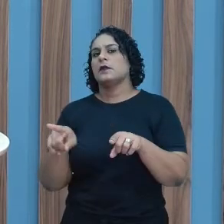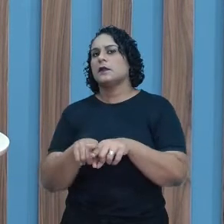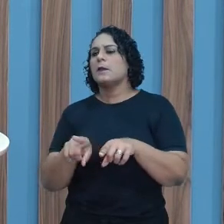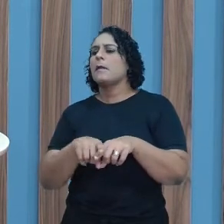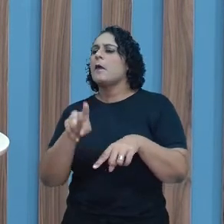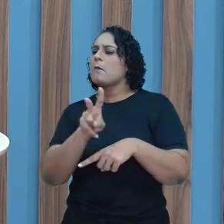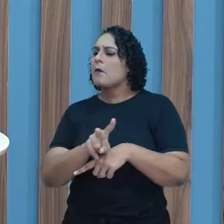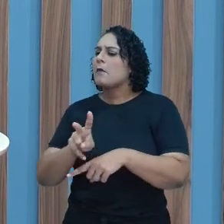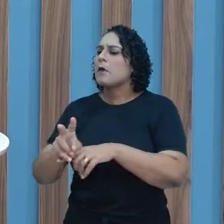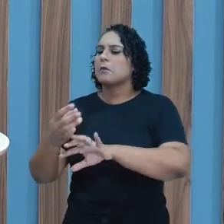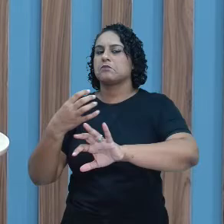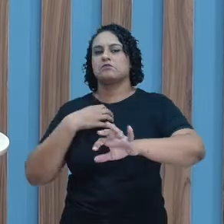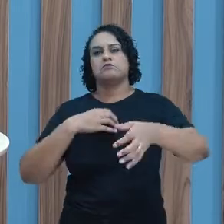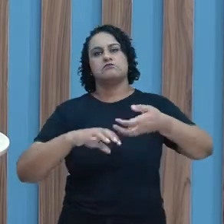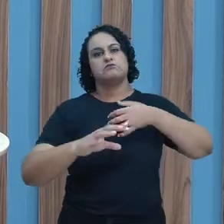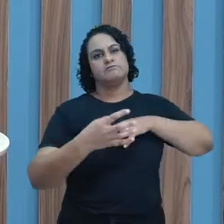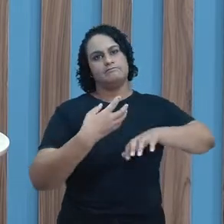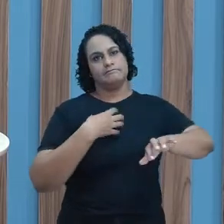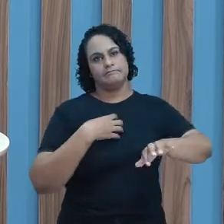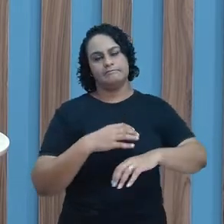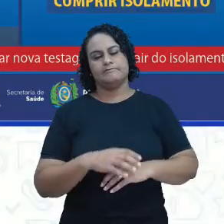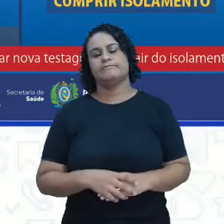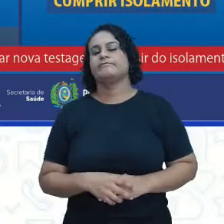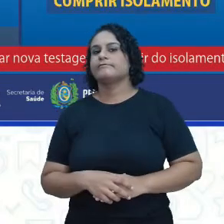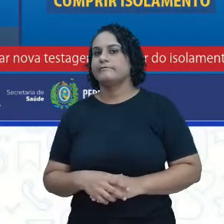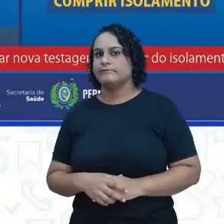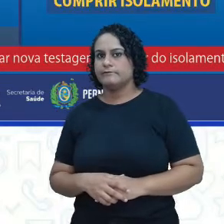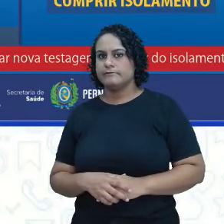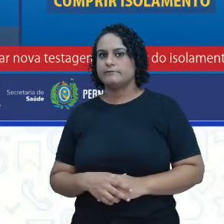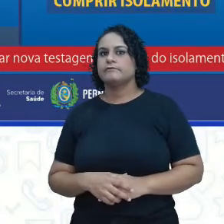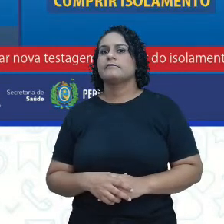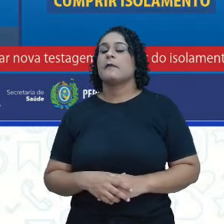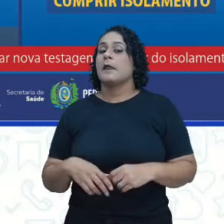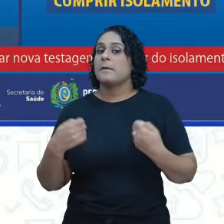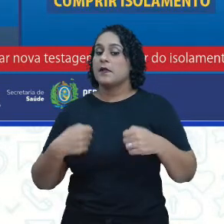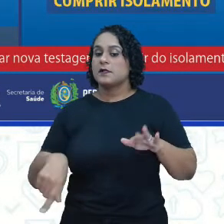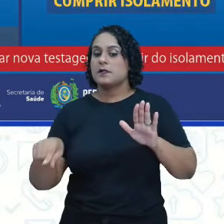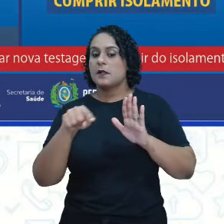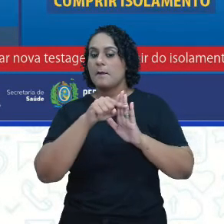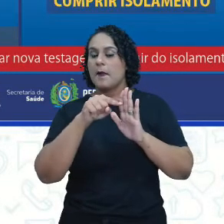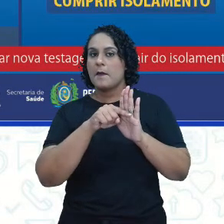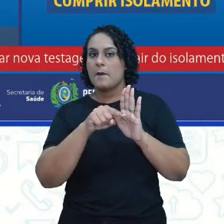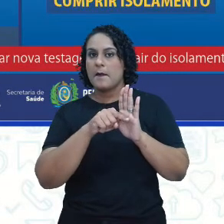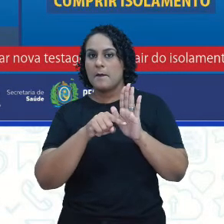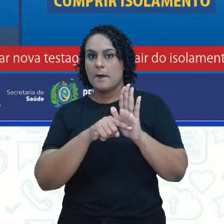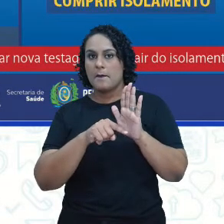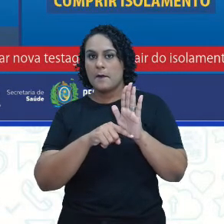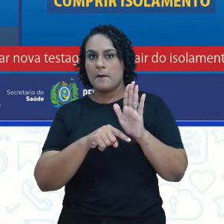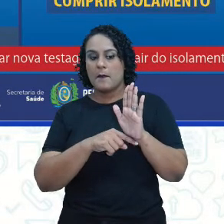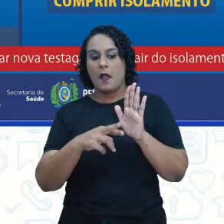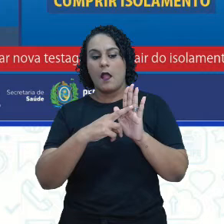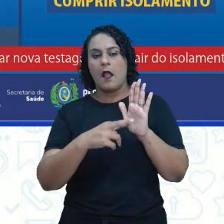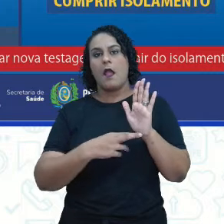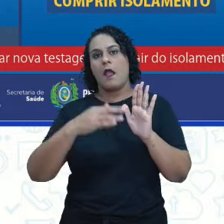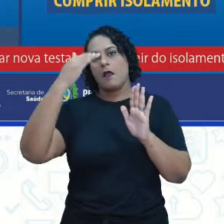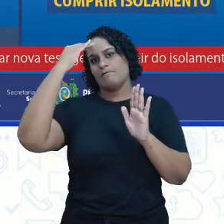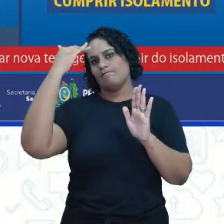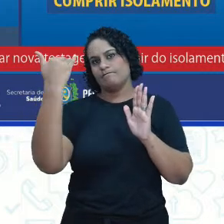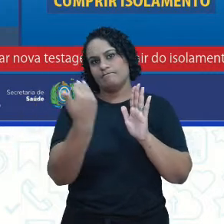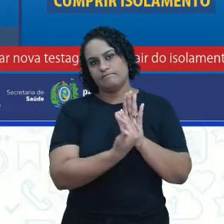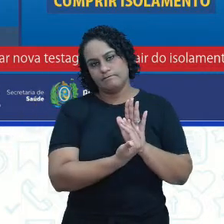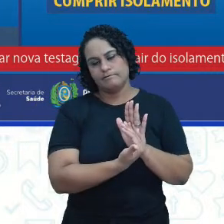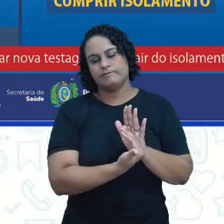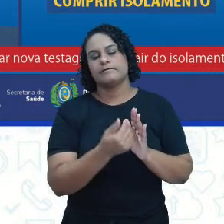pessoas que estão à nossa volta. Não esqueça a questão do protocolo de isolamento. Então, é muito importante a gente saber se